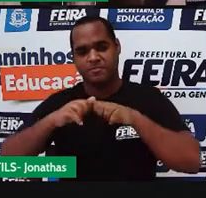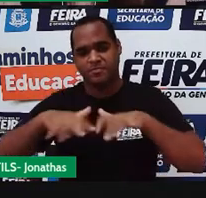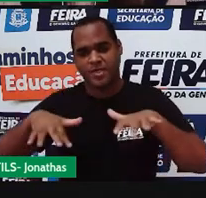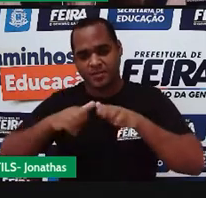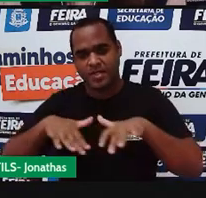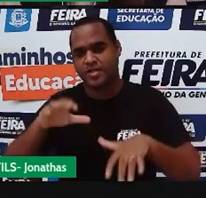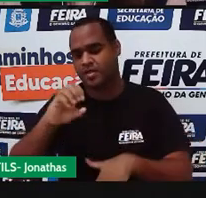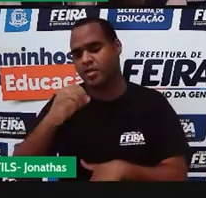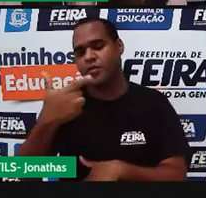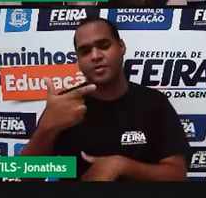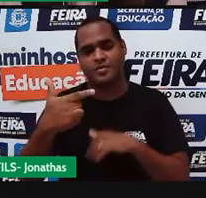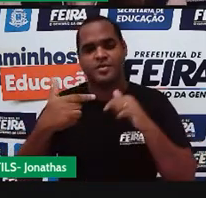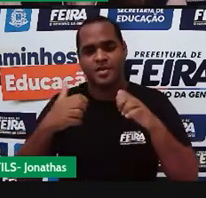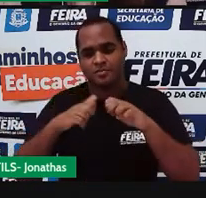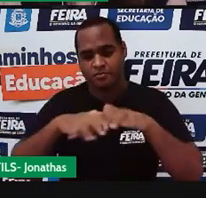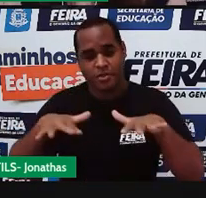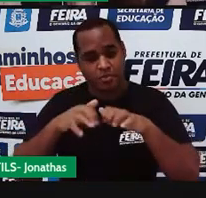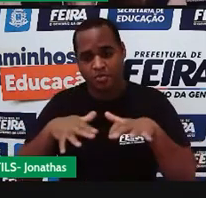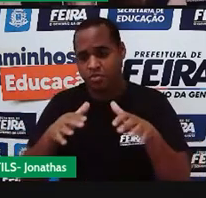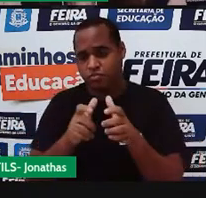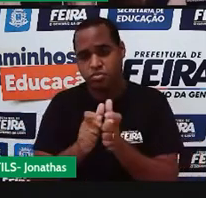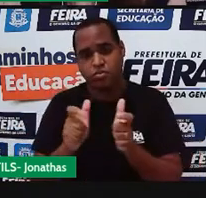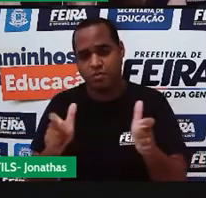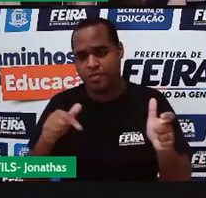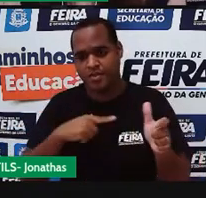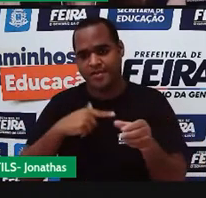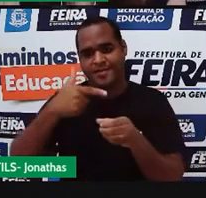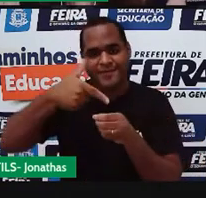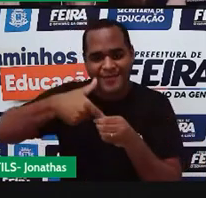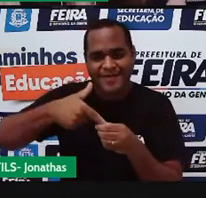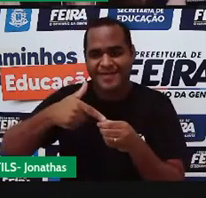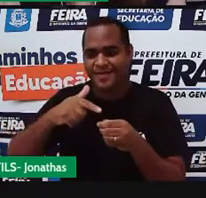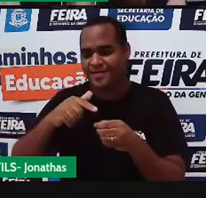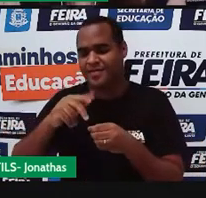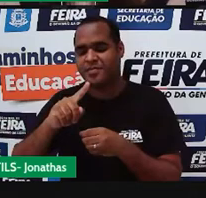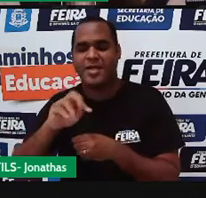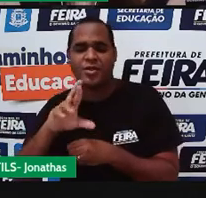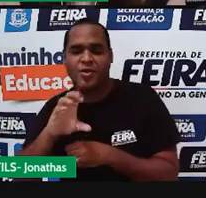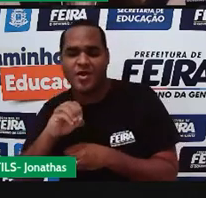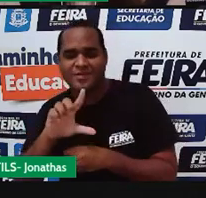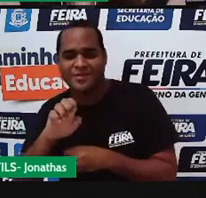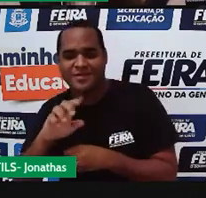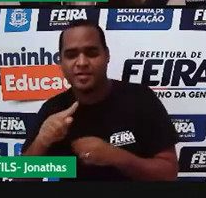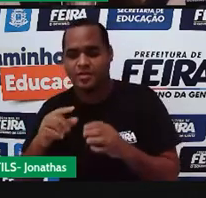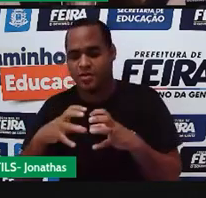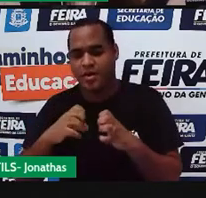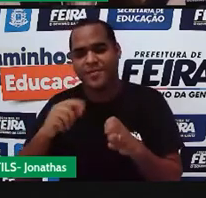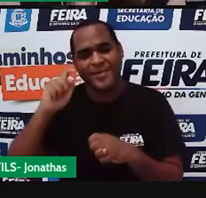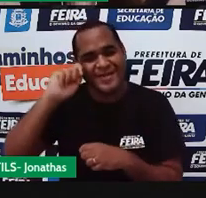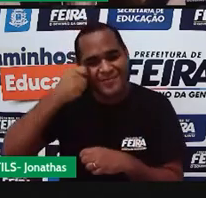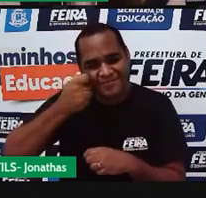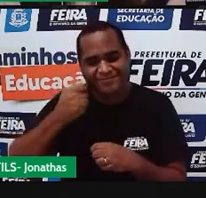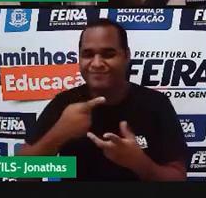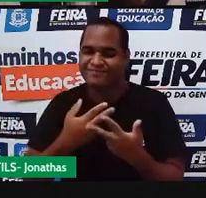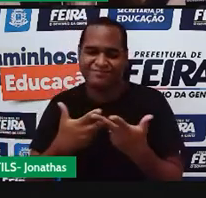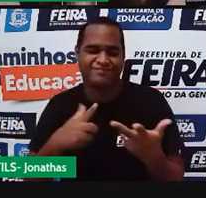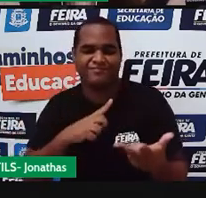emissões de CO2 começaram a crescer devido ao uso de combustíveis fósseis como o carvão eo petróleo